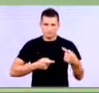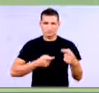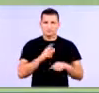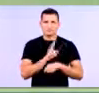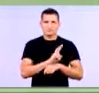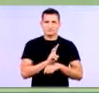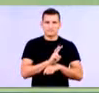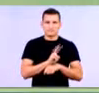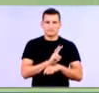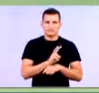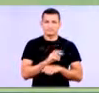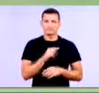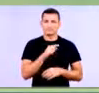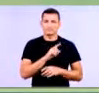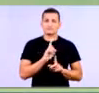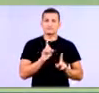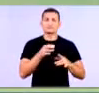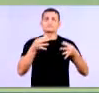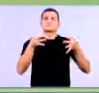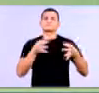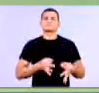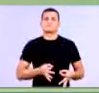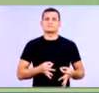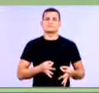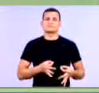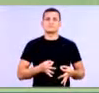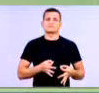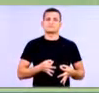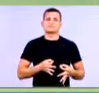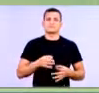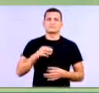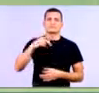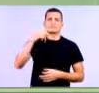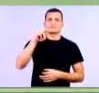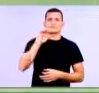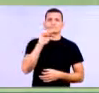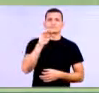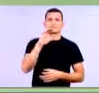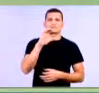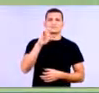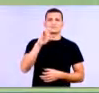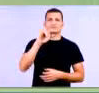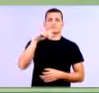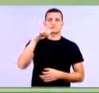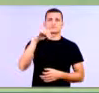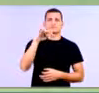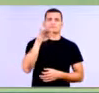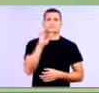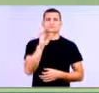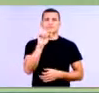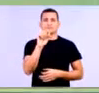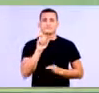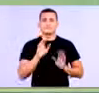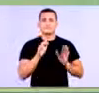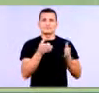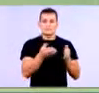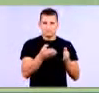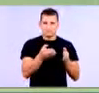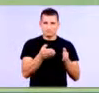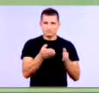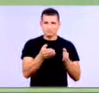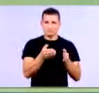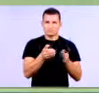ela não define procedimentos específicos de manipulação e proteção da informação, mas sim